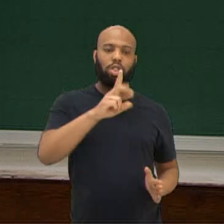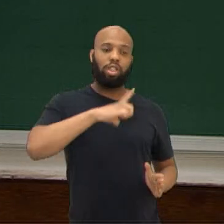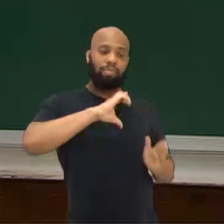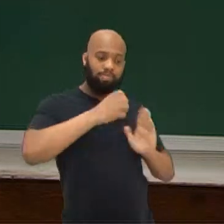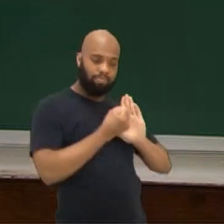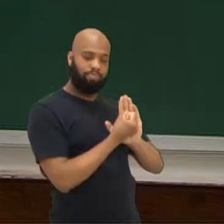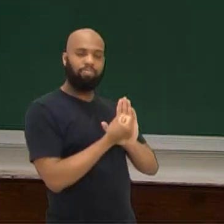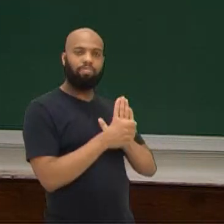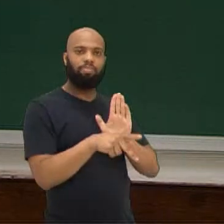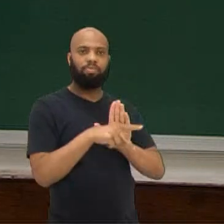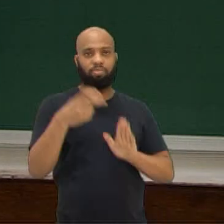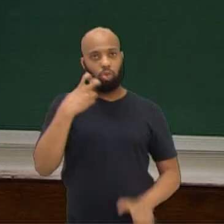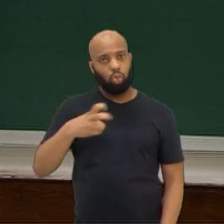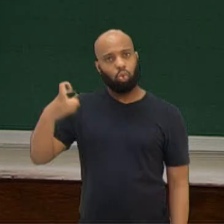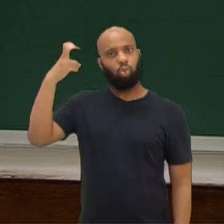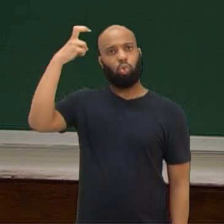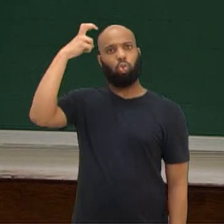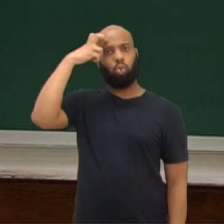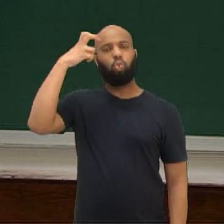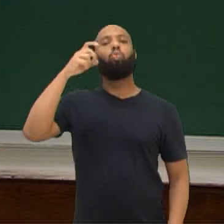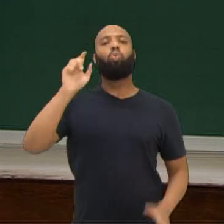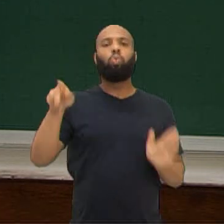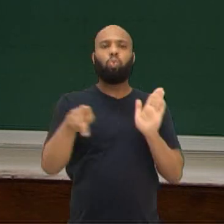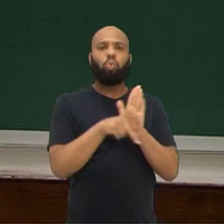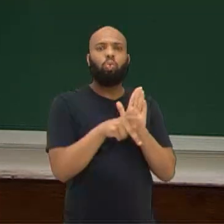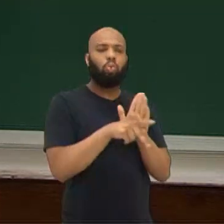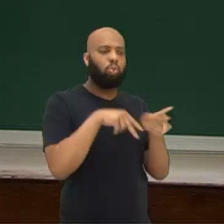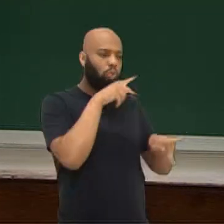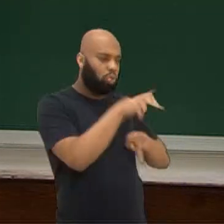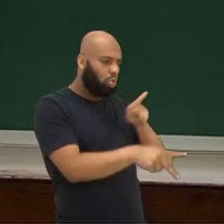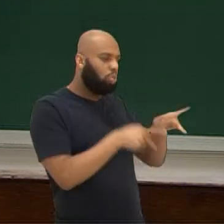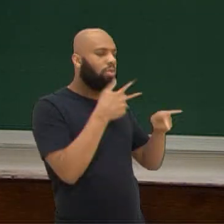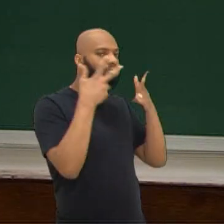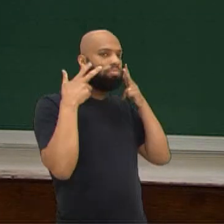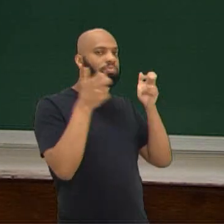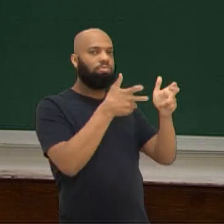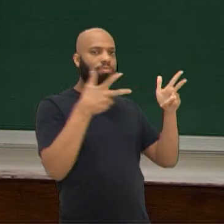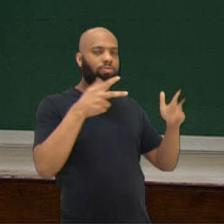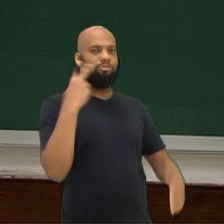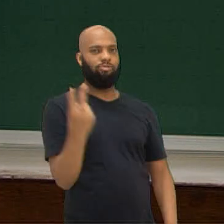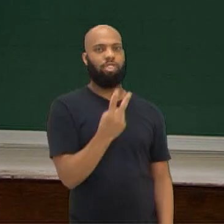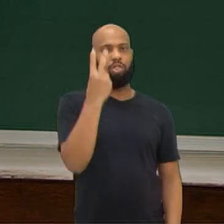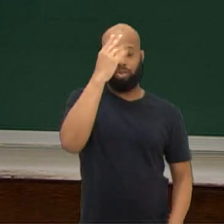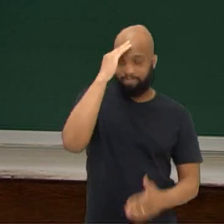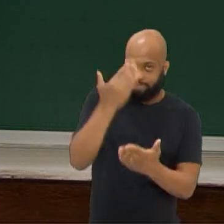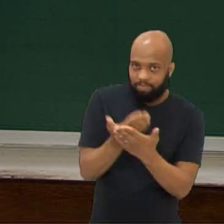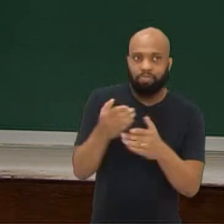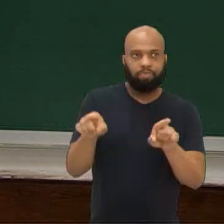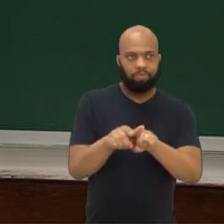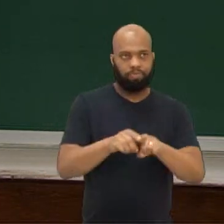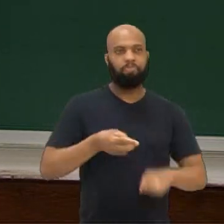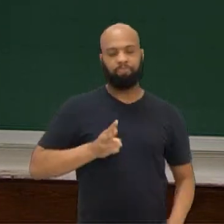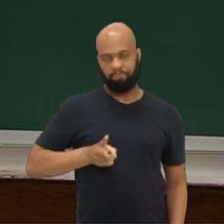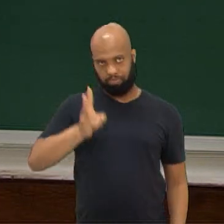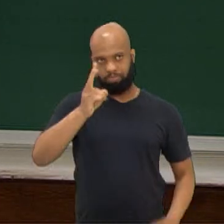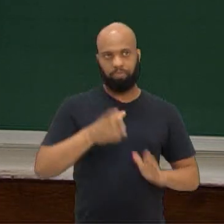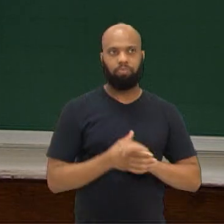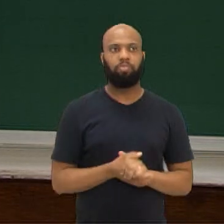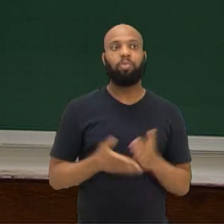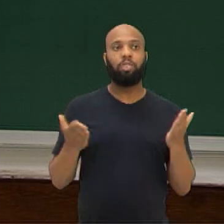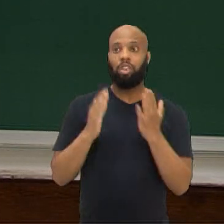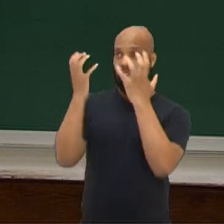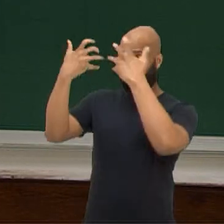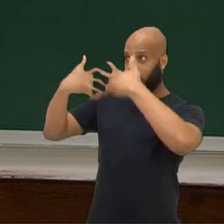da memória cultural dos povos indígenas, das crenças, valores, ok? Então, vamos à